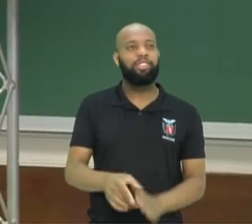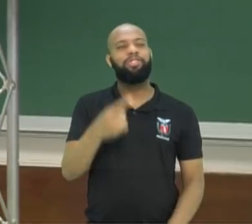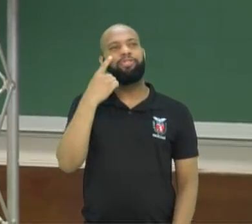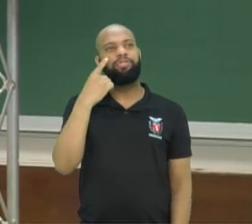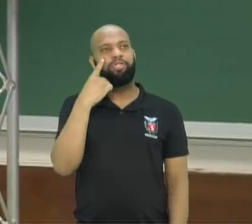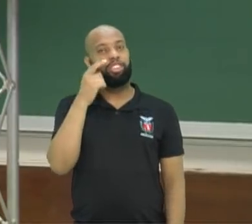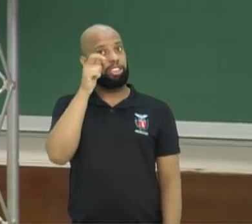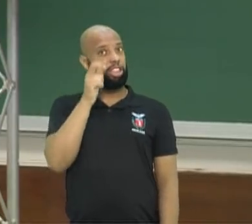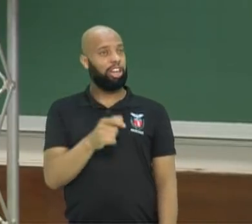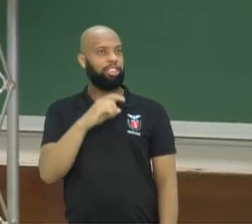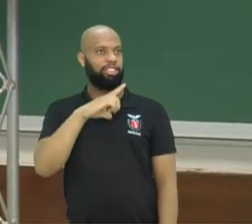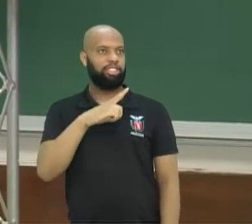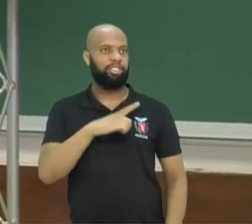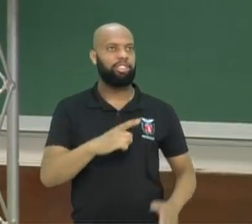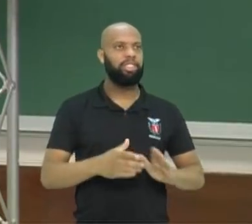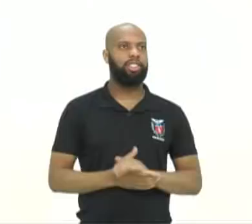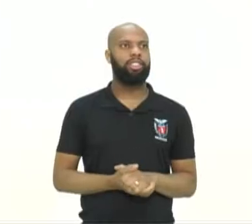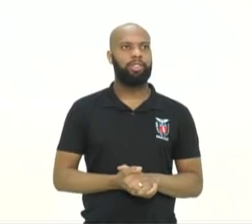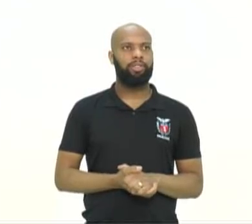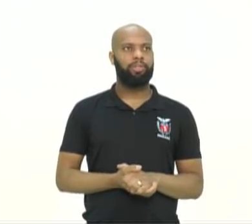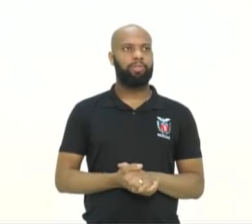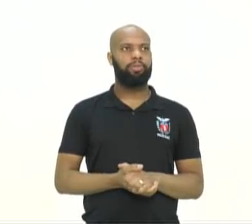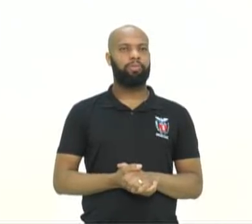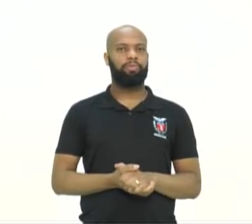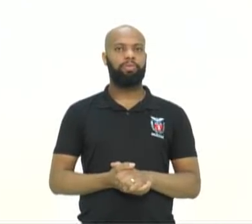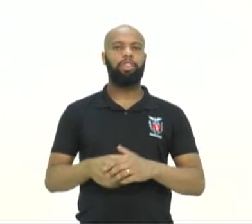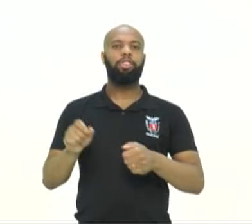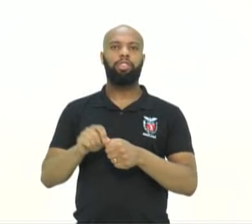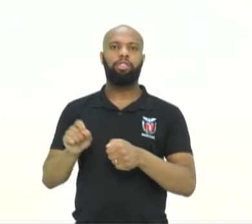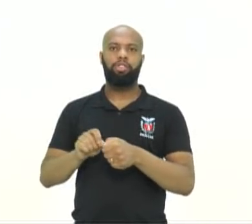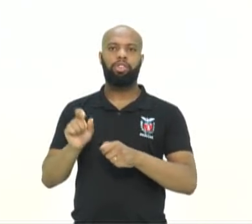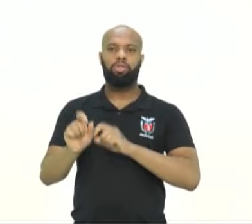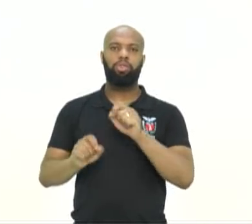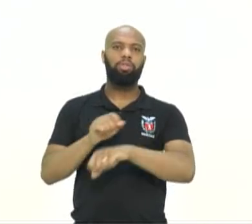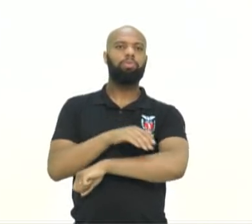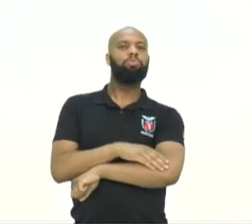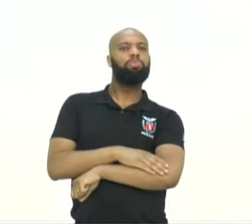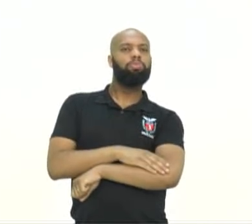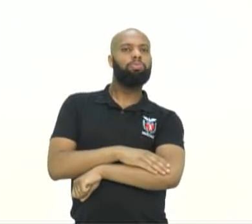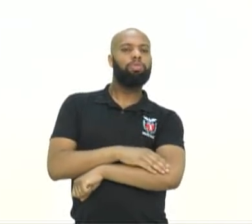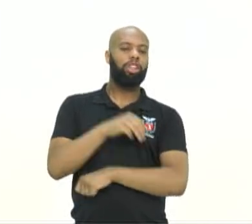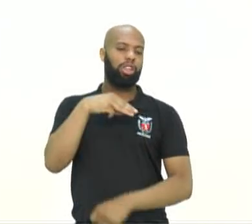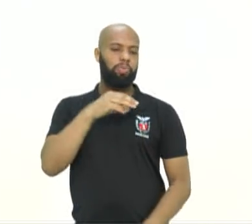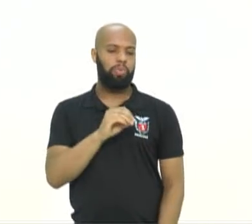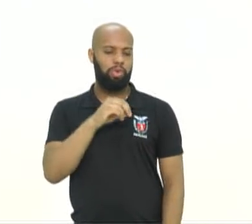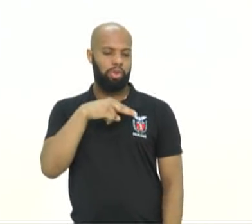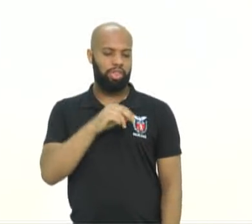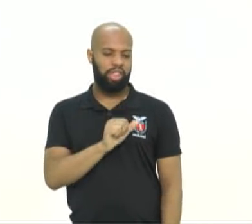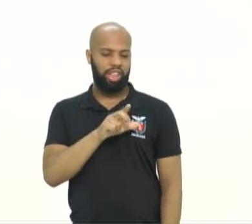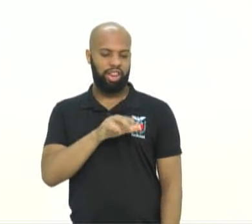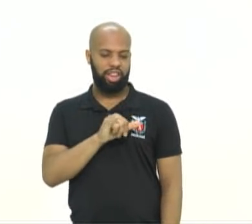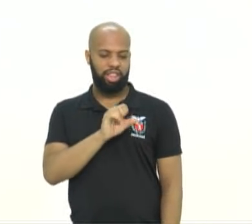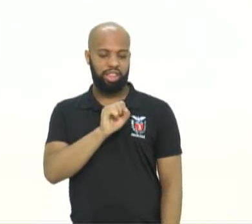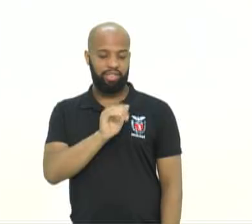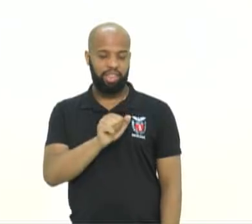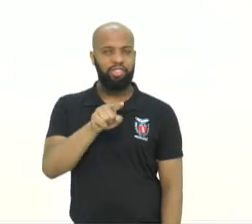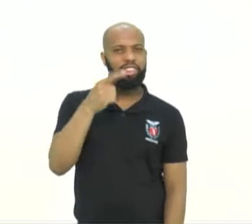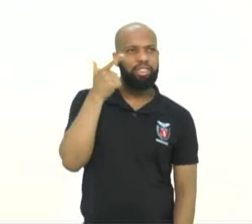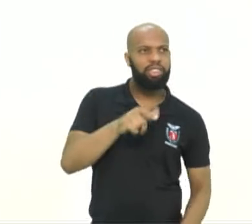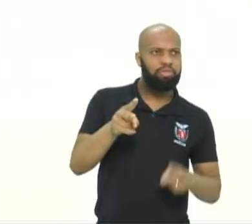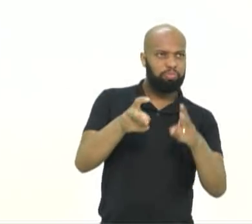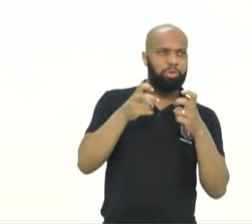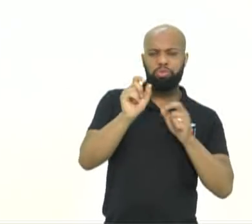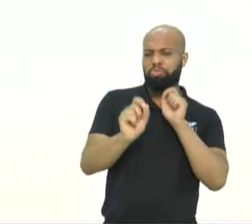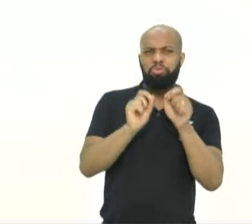que interessante. Double Mona Lisa. Então, ele fez essa imagem aqui. Você consegue perceber do que ela